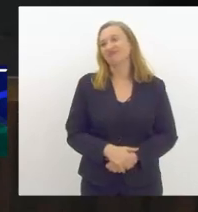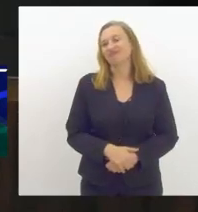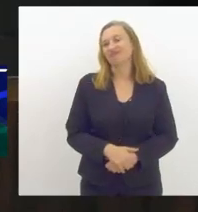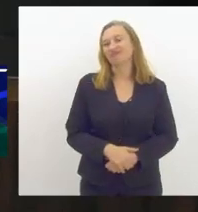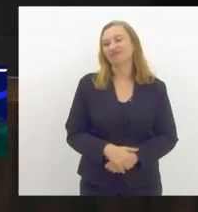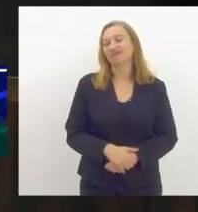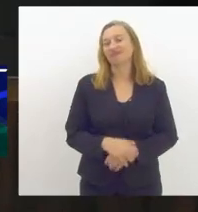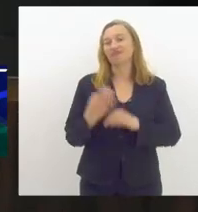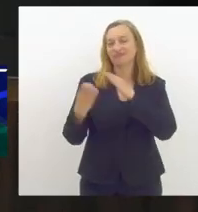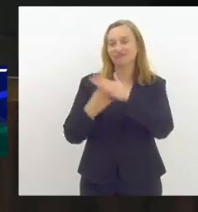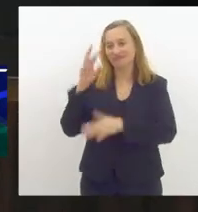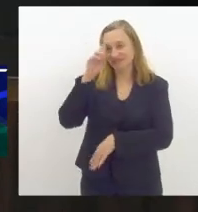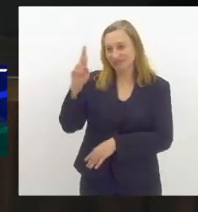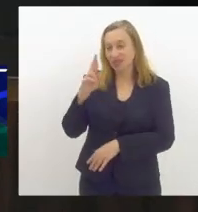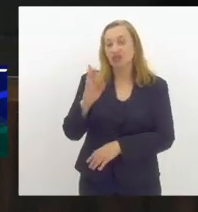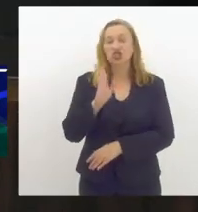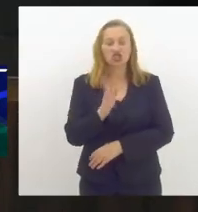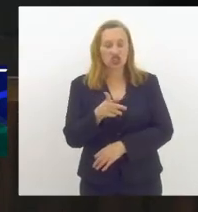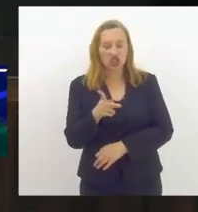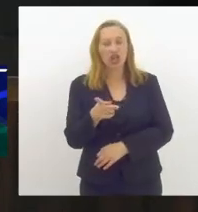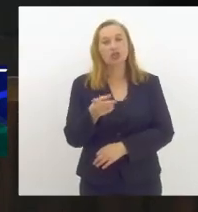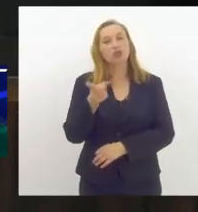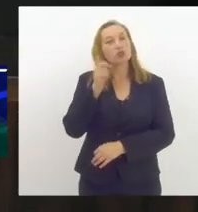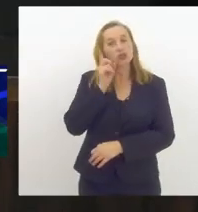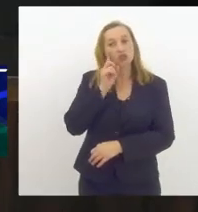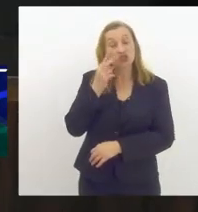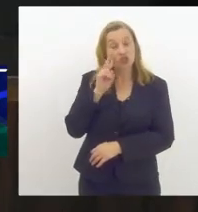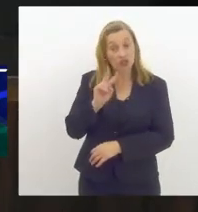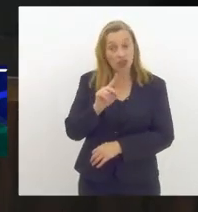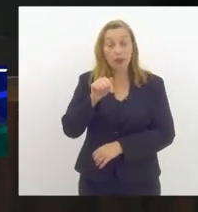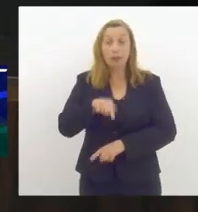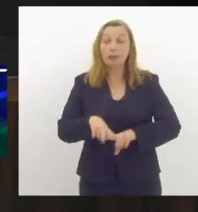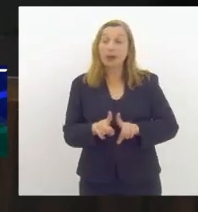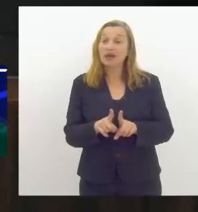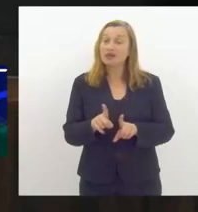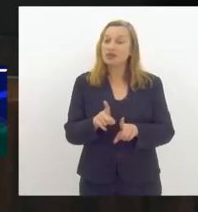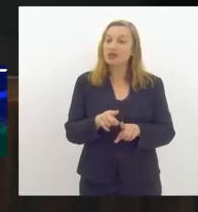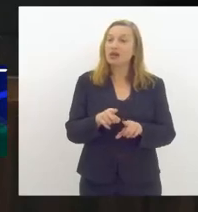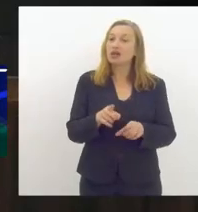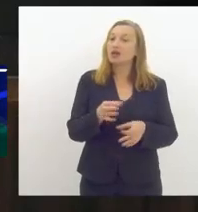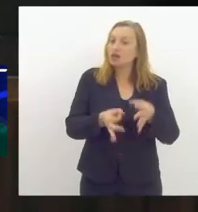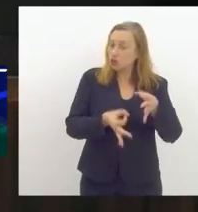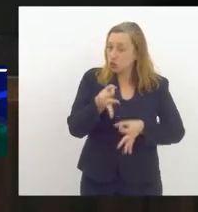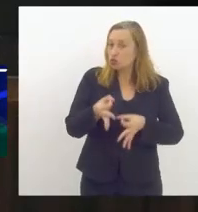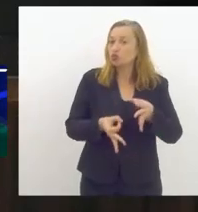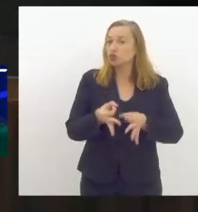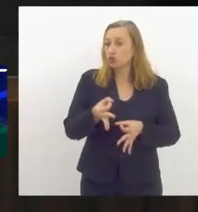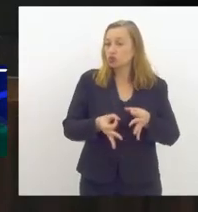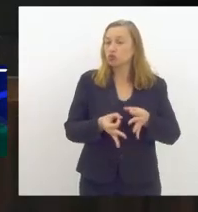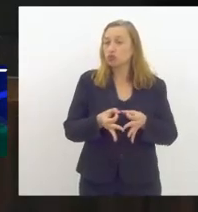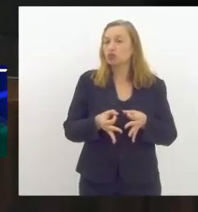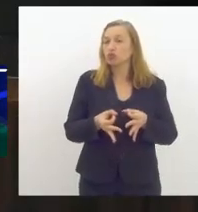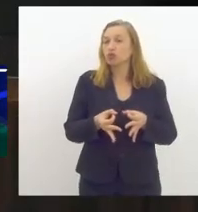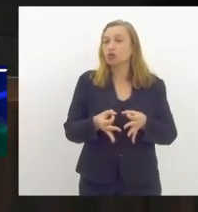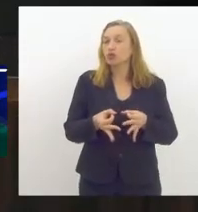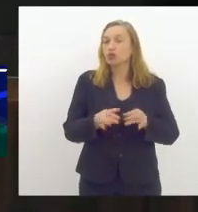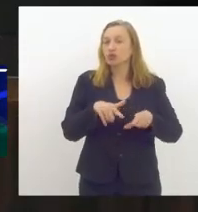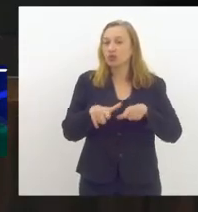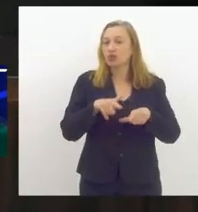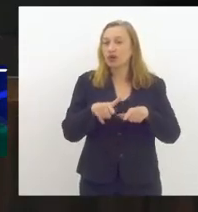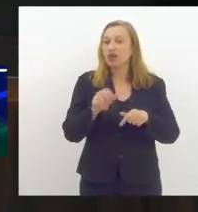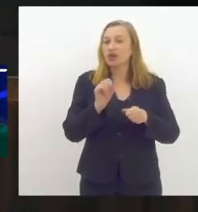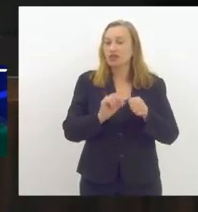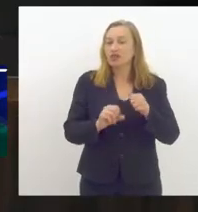um dos empresários como a gente atende diariamente aqui e é uma calça justas Justa e a gente fez